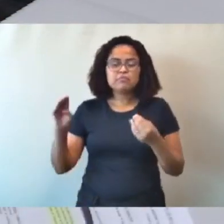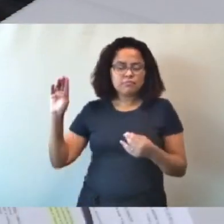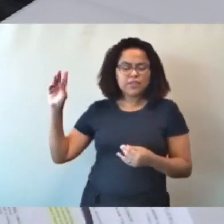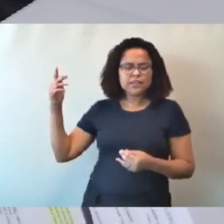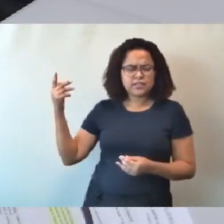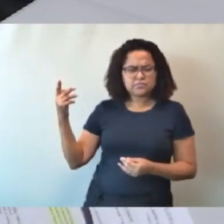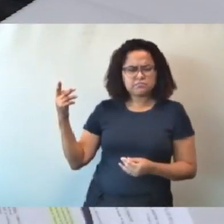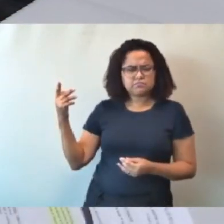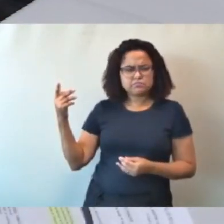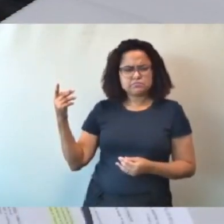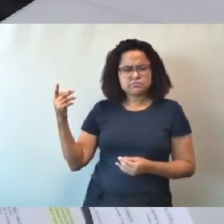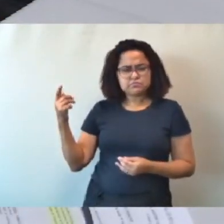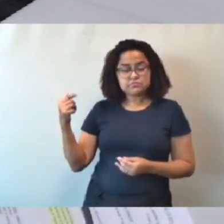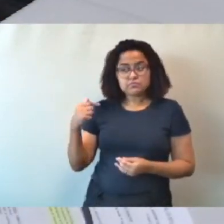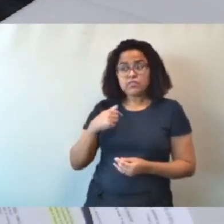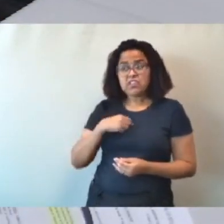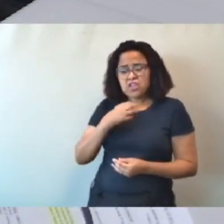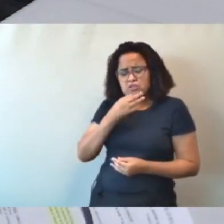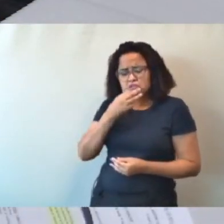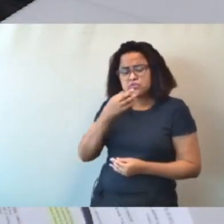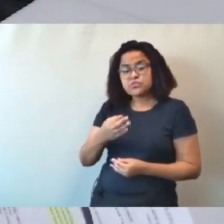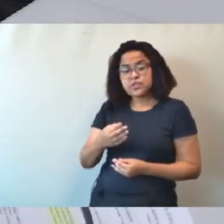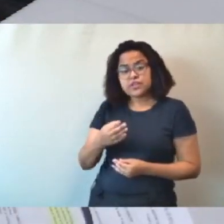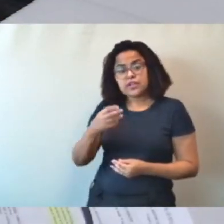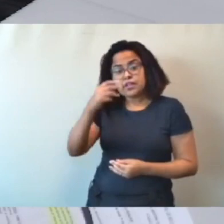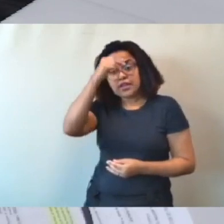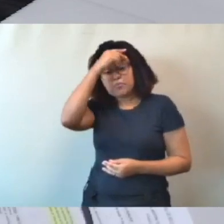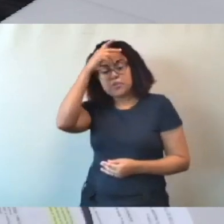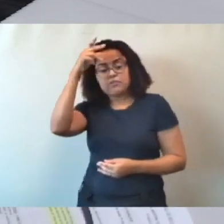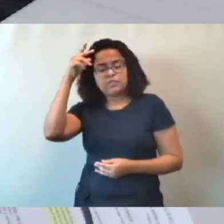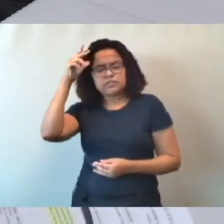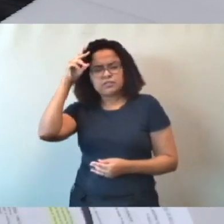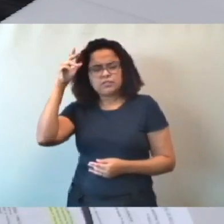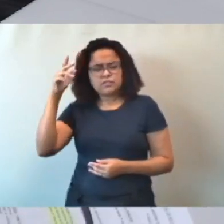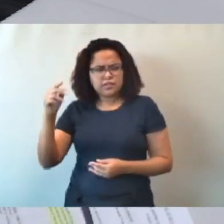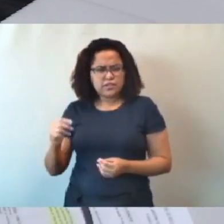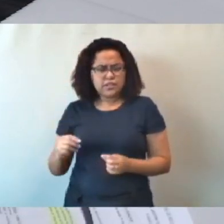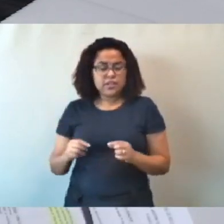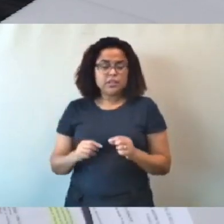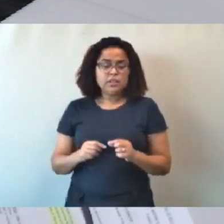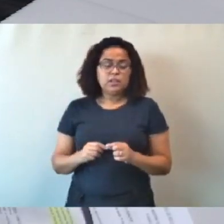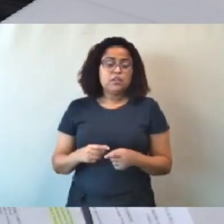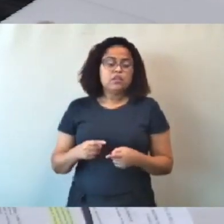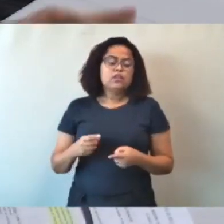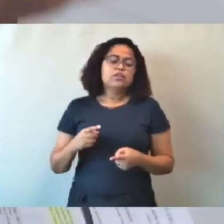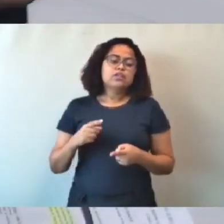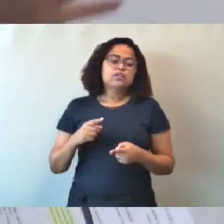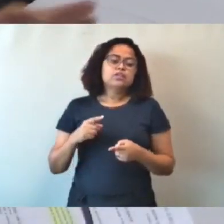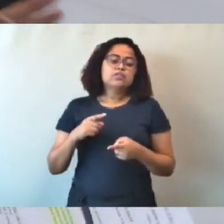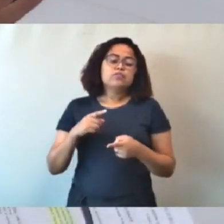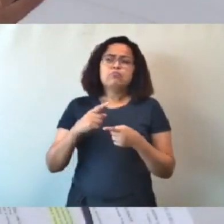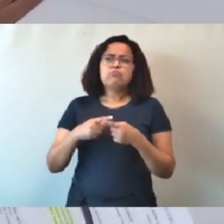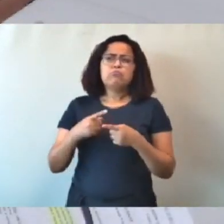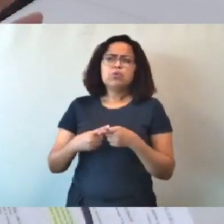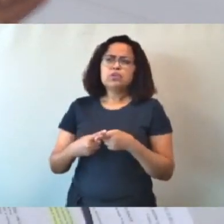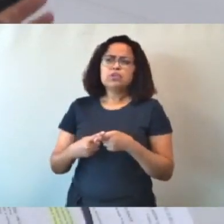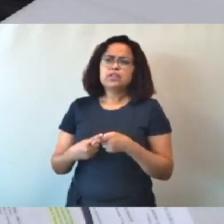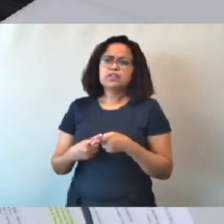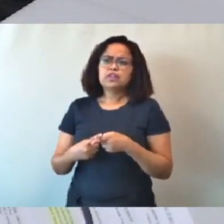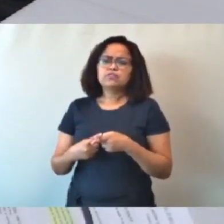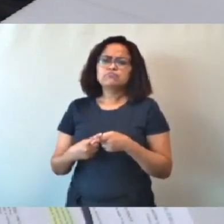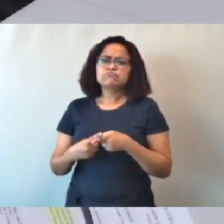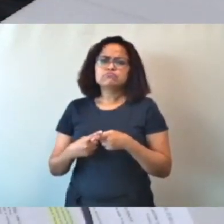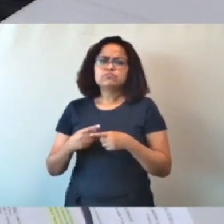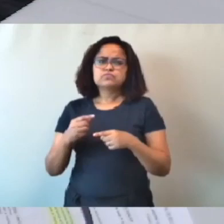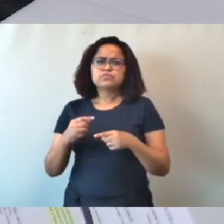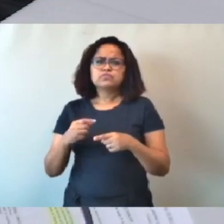isso que a prefeitura fez. Por que não pegar a empresa, cada empresa, e ver o